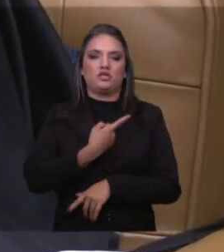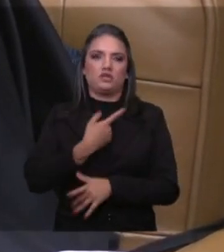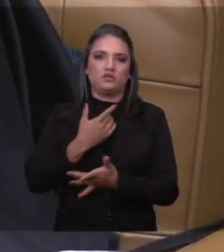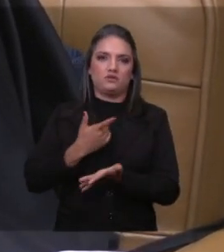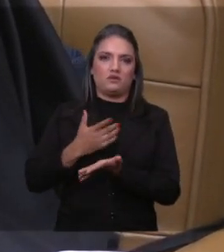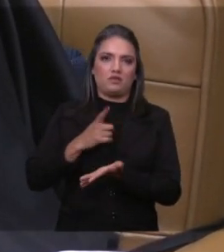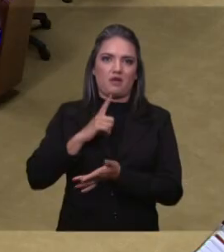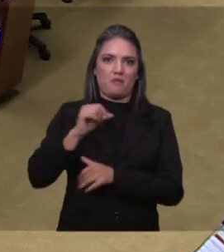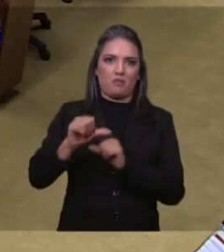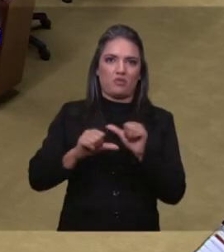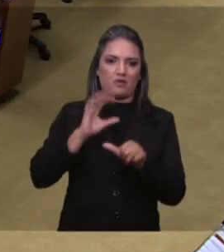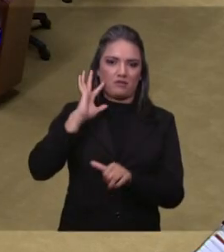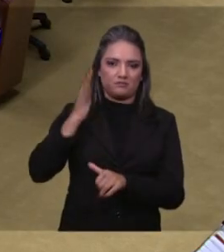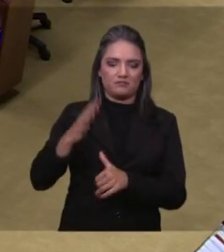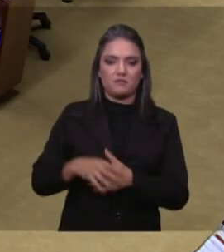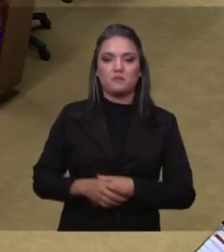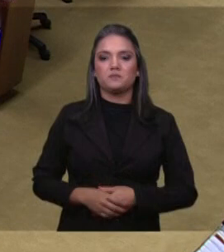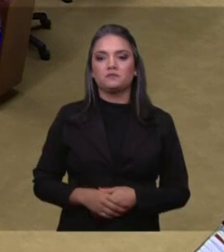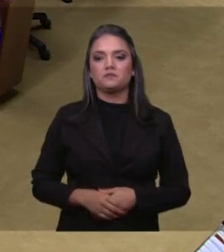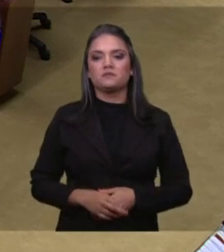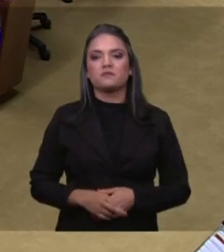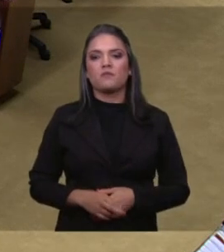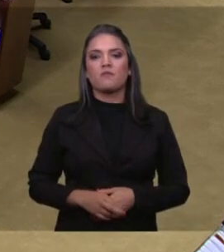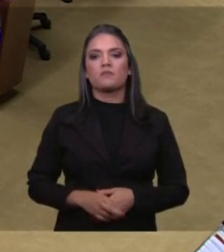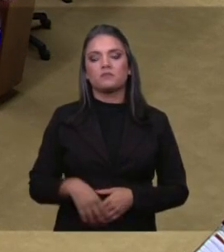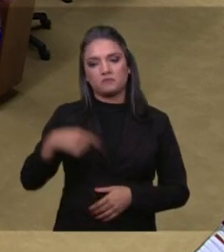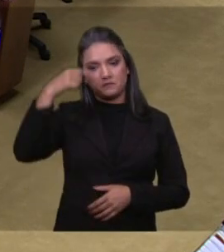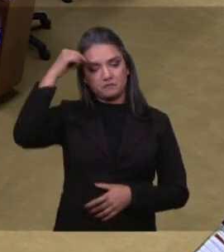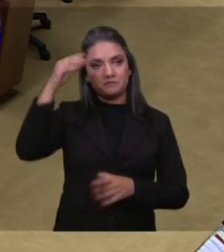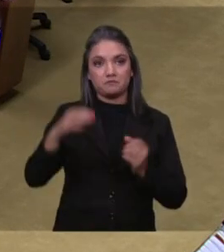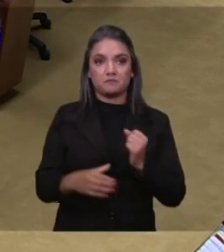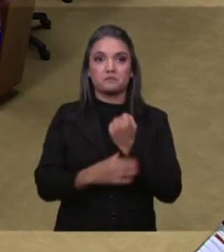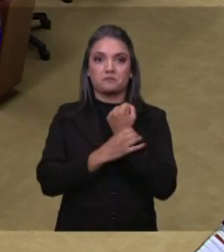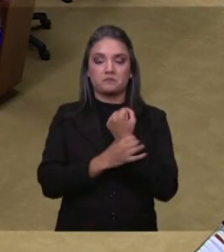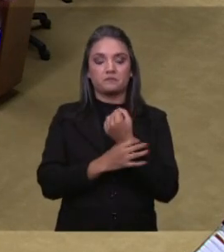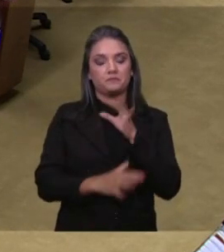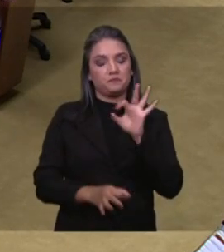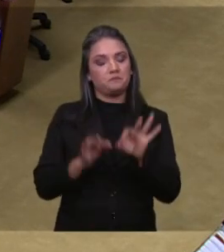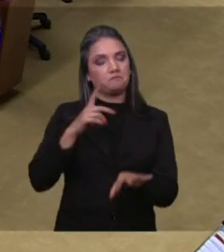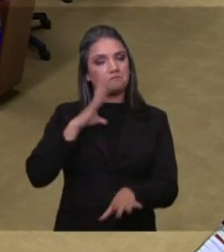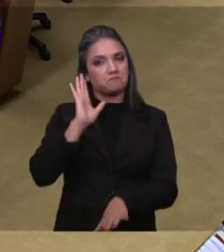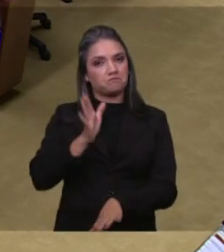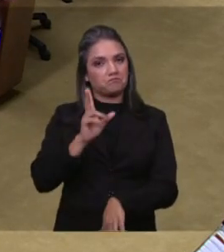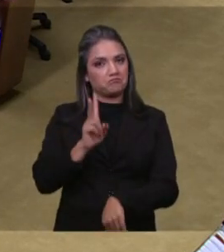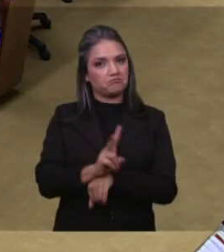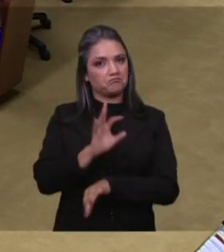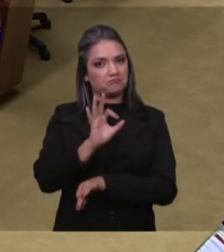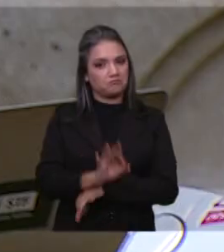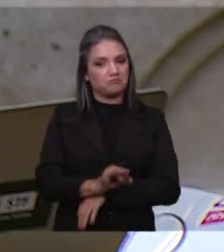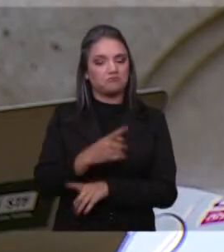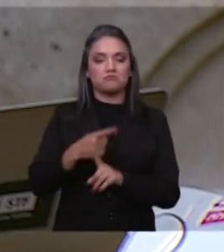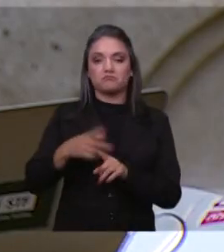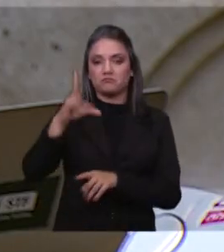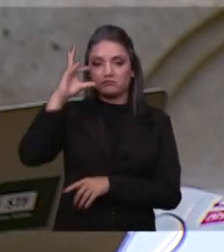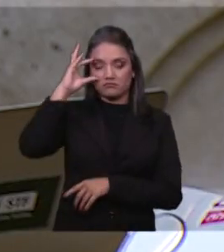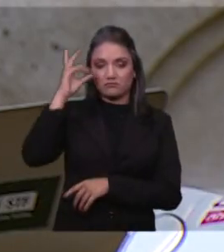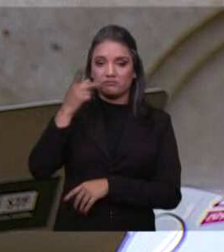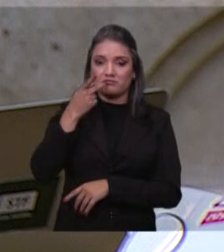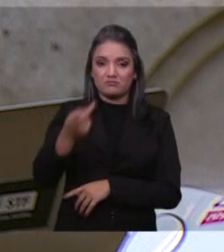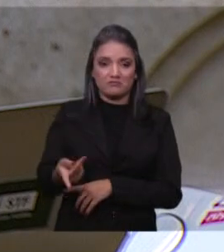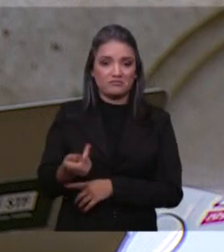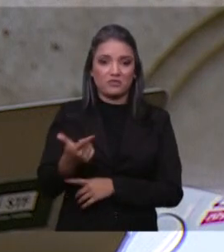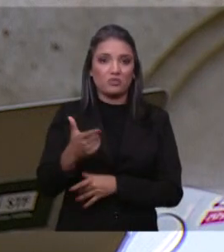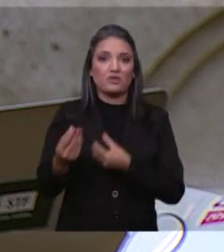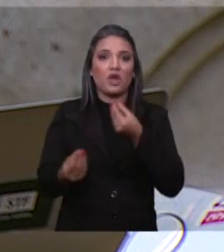campo. Presidente, a segurança jurídica está resguardada pela observação do ministro André Mendonça. Já não tem mais